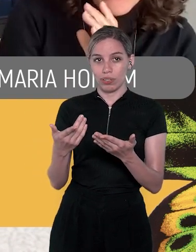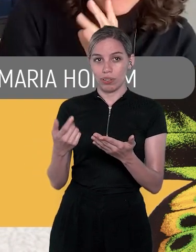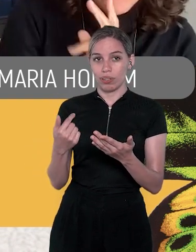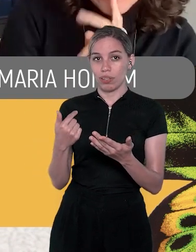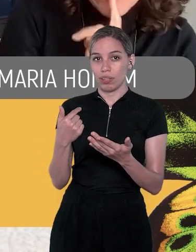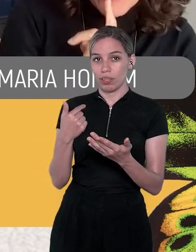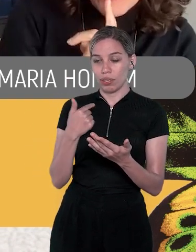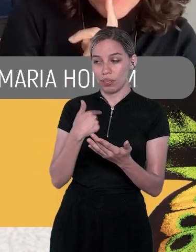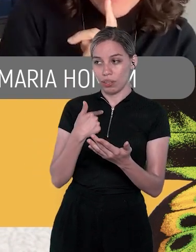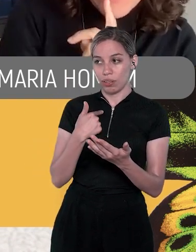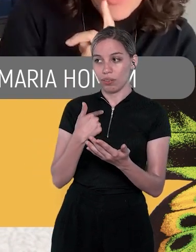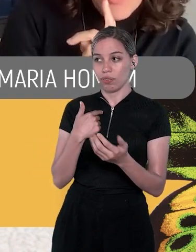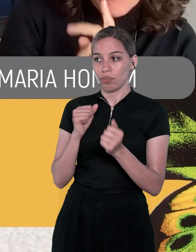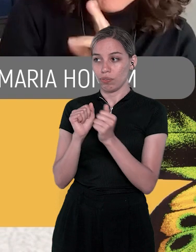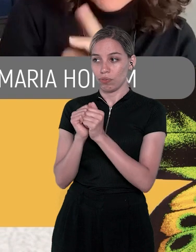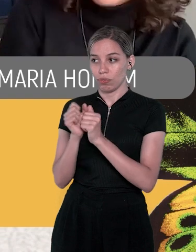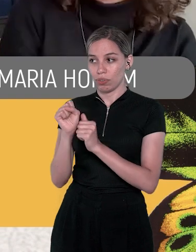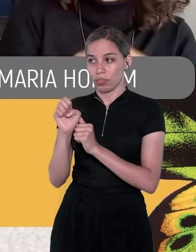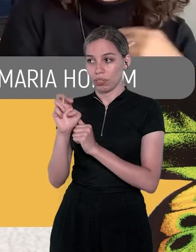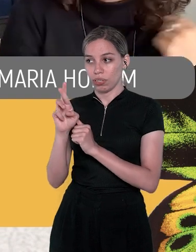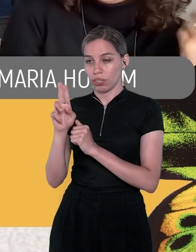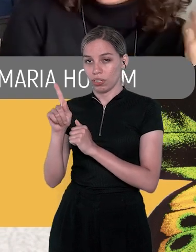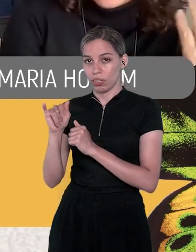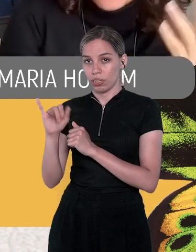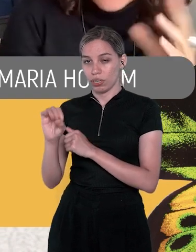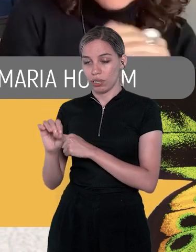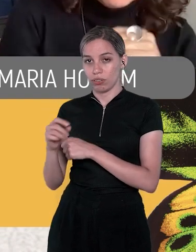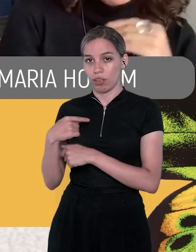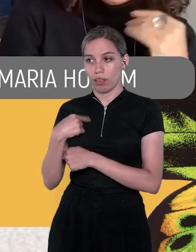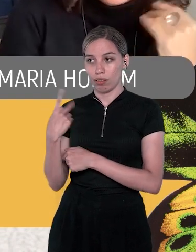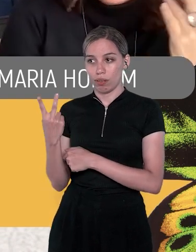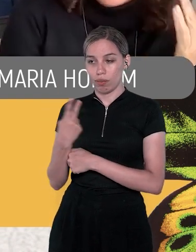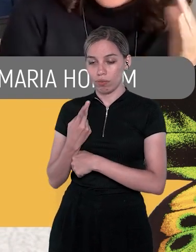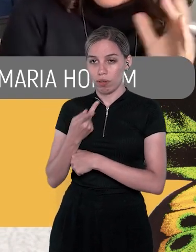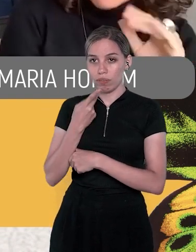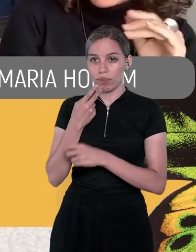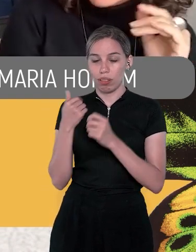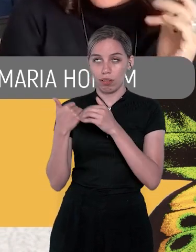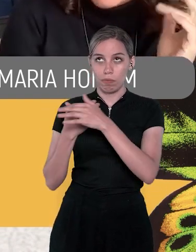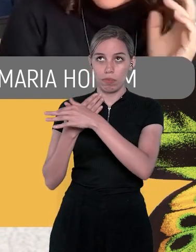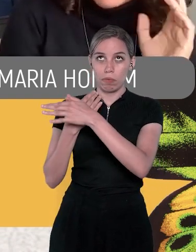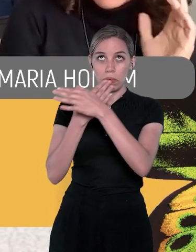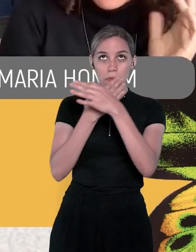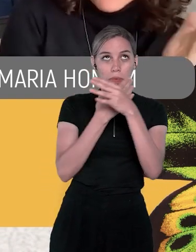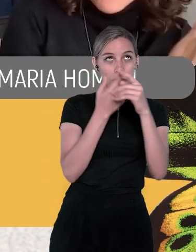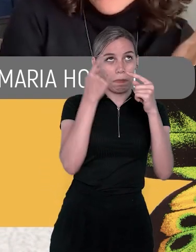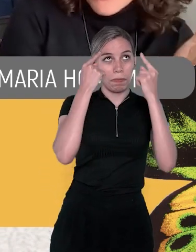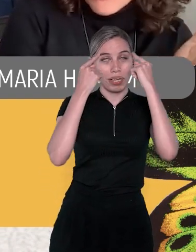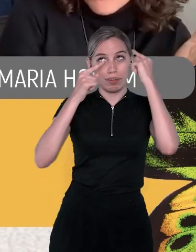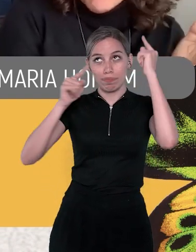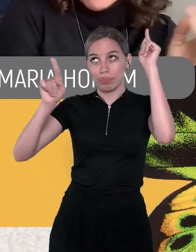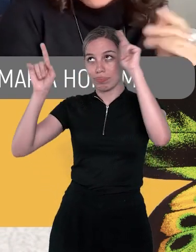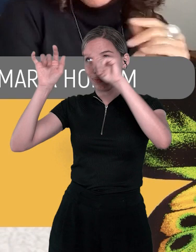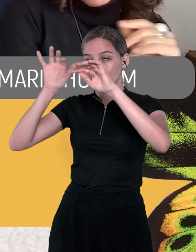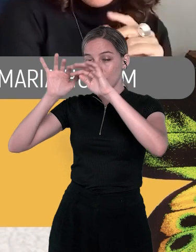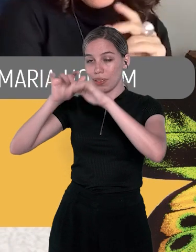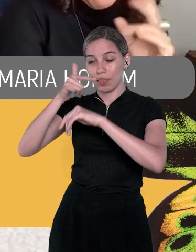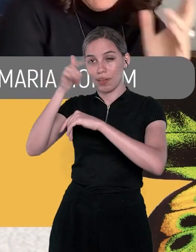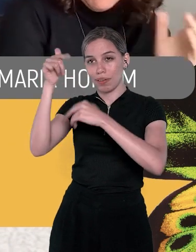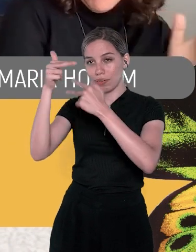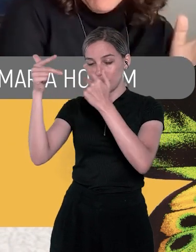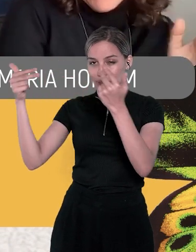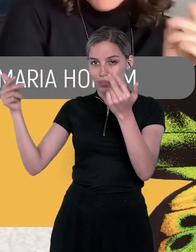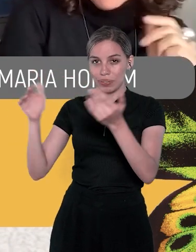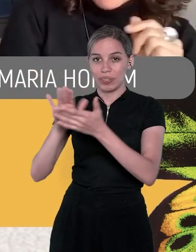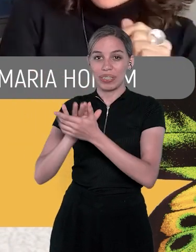Sérgio, a gente desobedeceu e a gente foi aqui viajando, planando, borboleteando, que é um